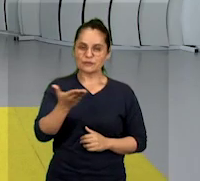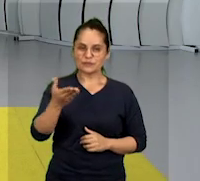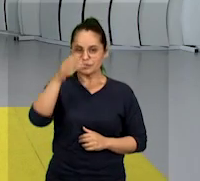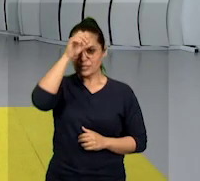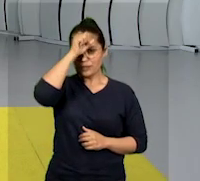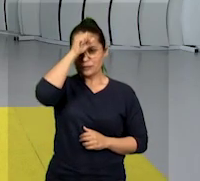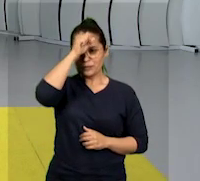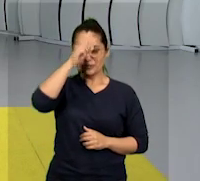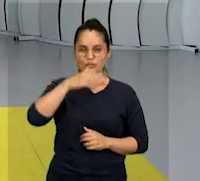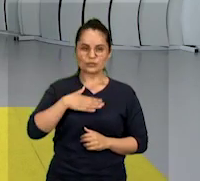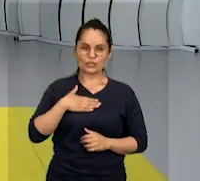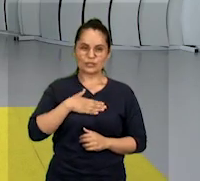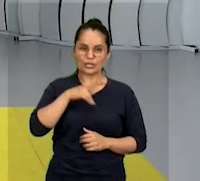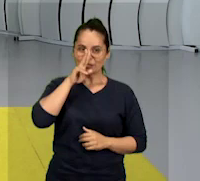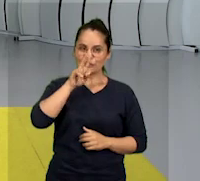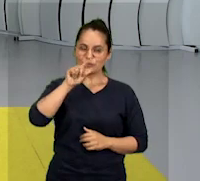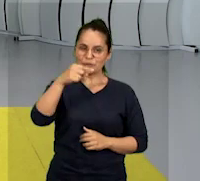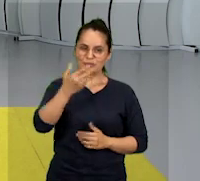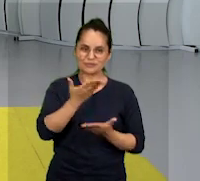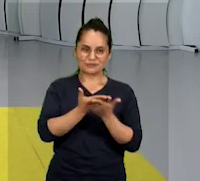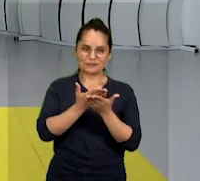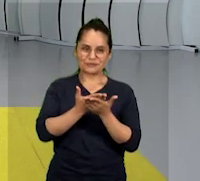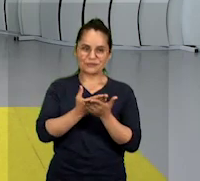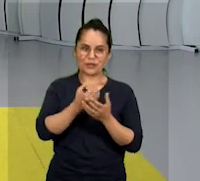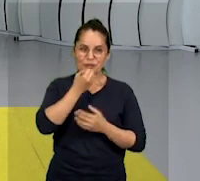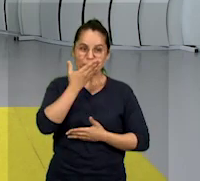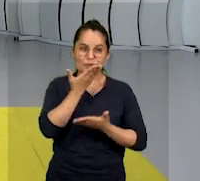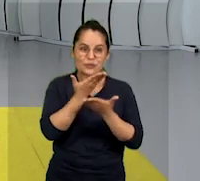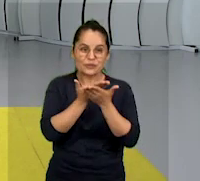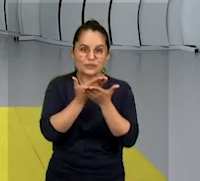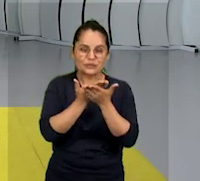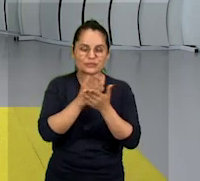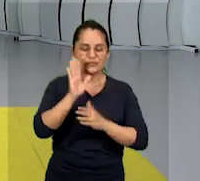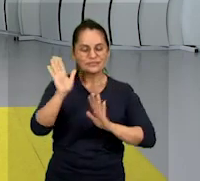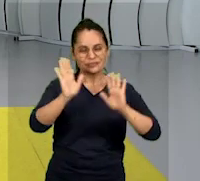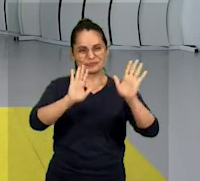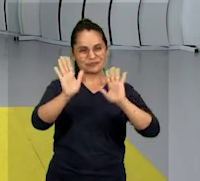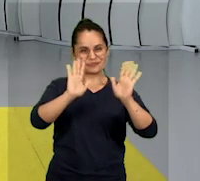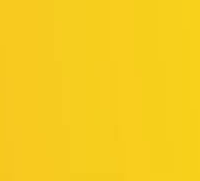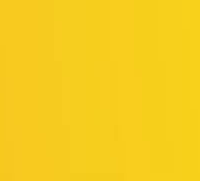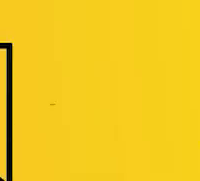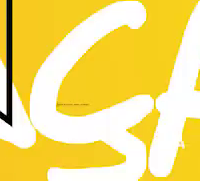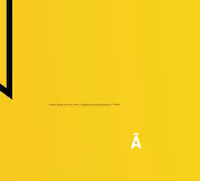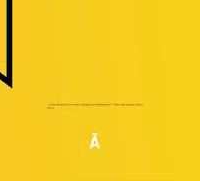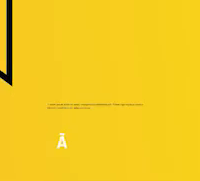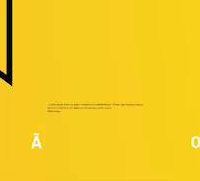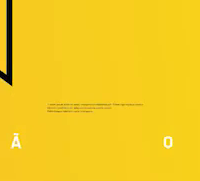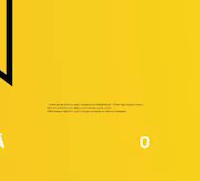aprendido e a gente se vê na próxima aula. Bons estudos, até mais!